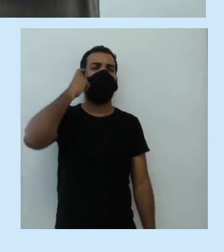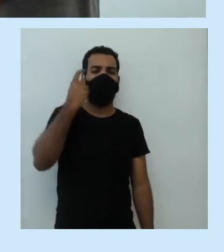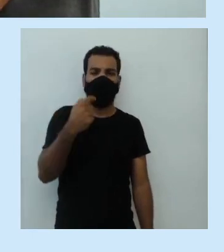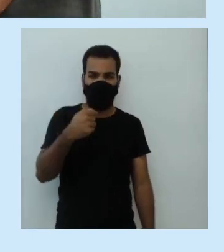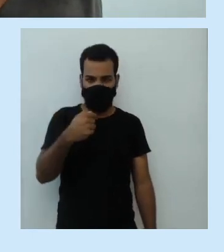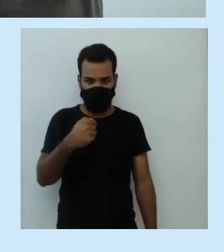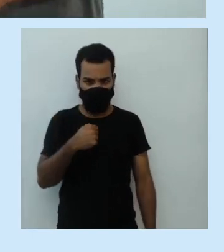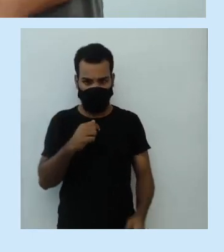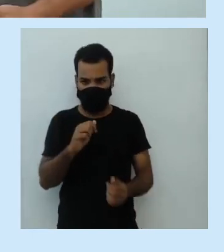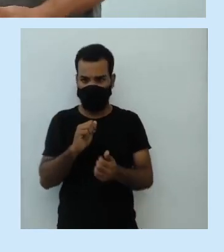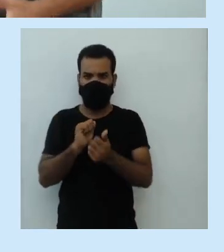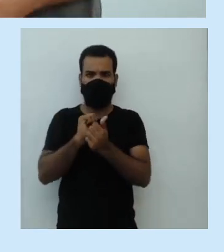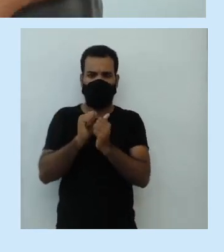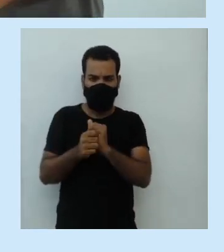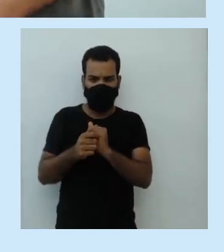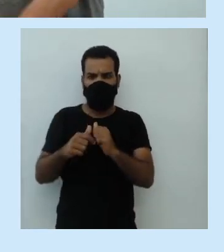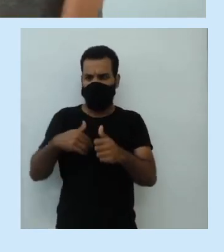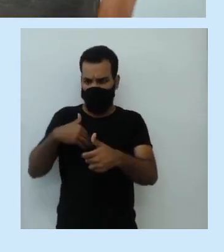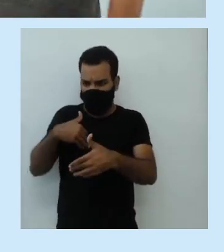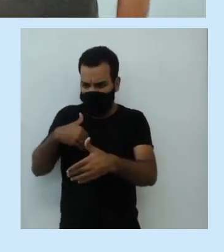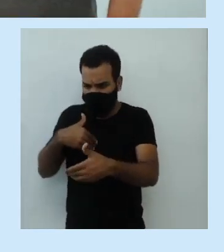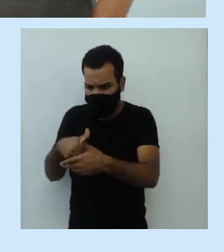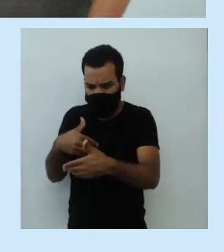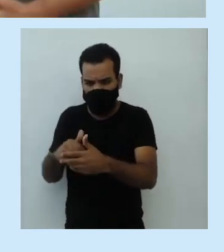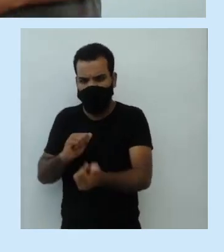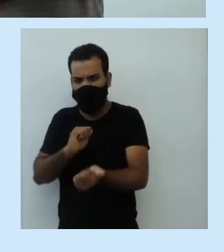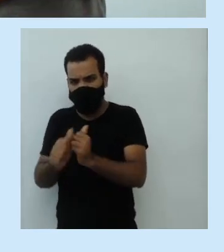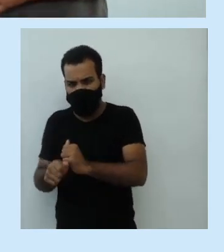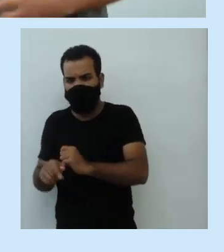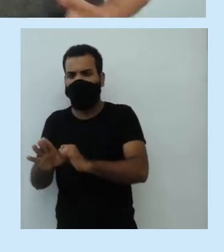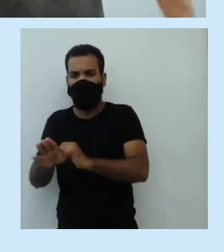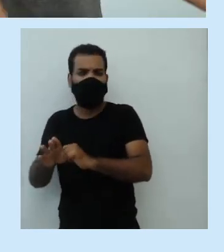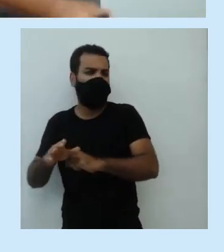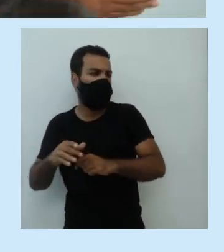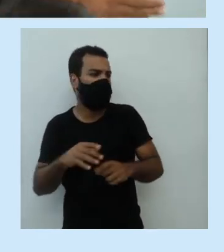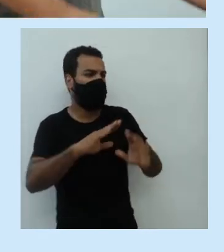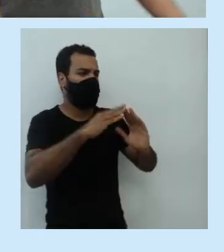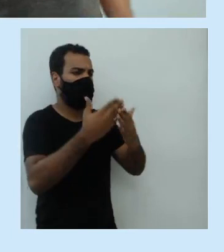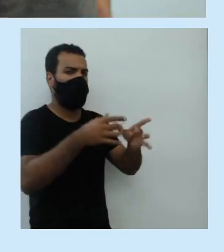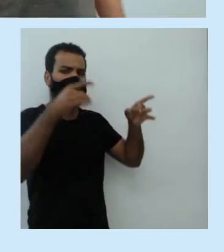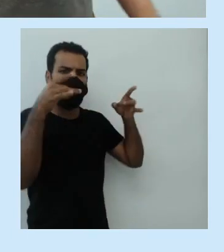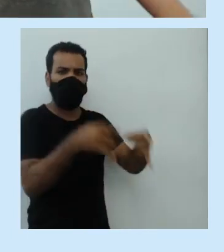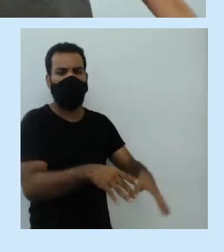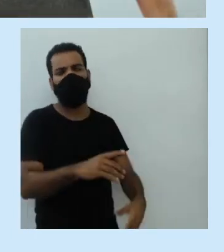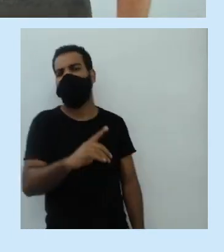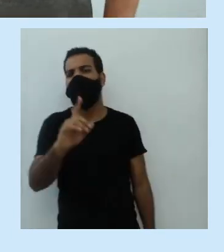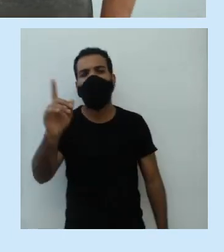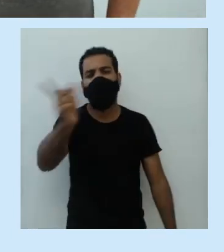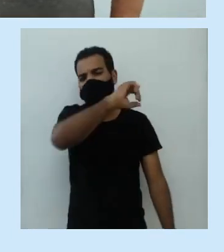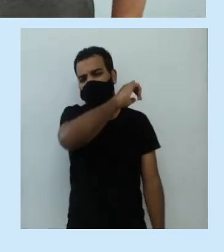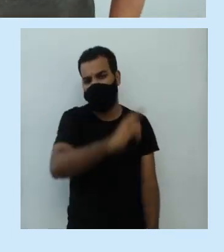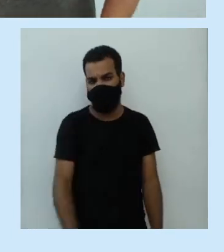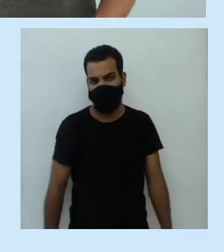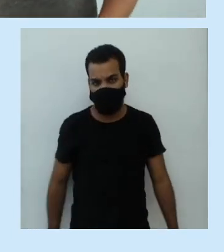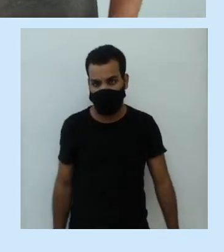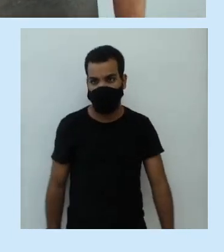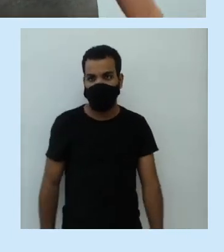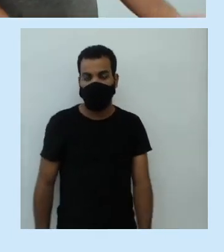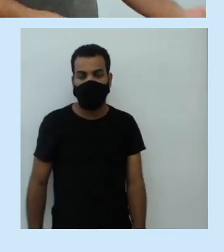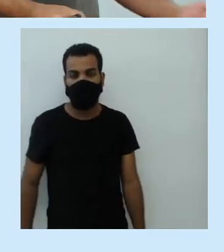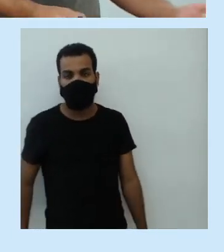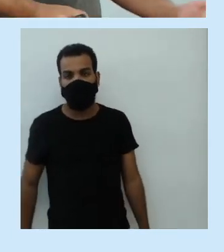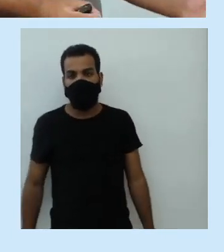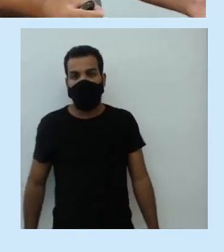poder ser um atleta, ser um jogador, precisa abandonar a escola. Não, minha gente. A gente não